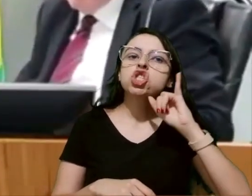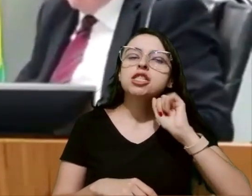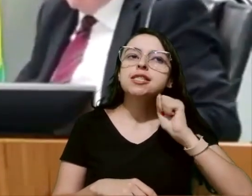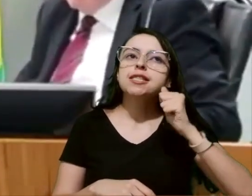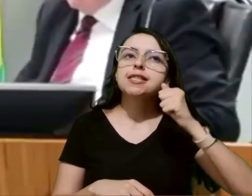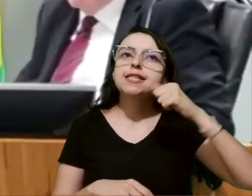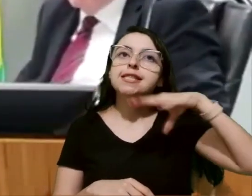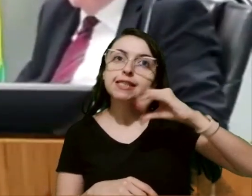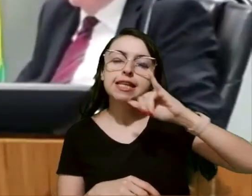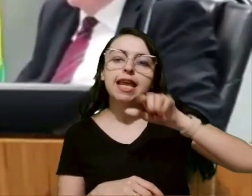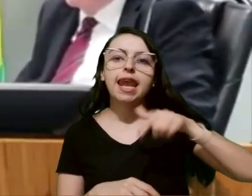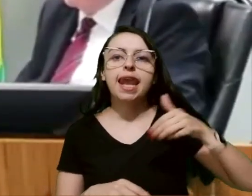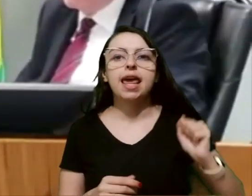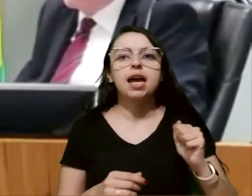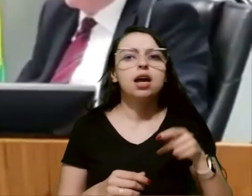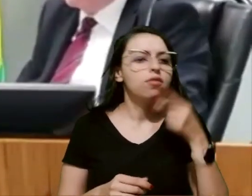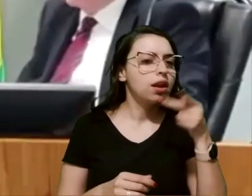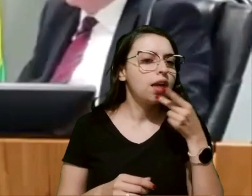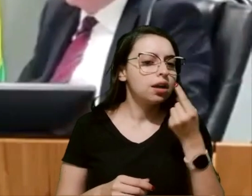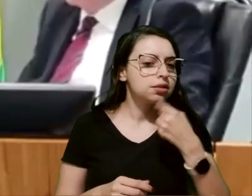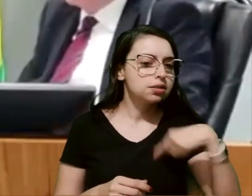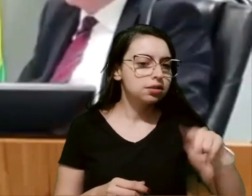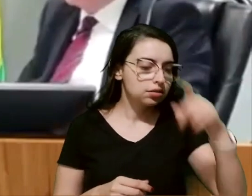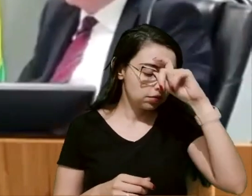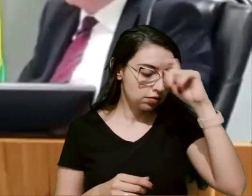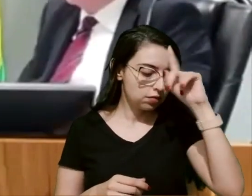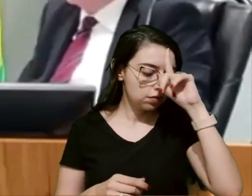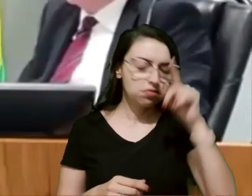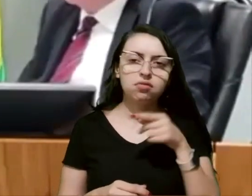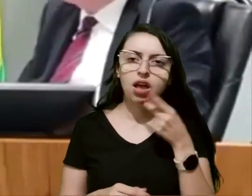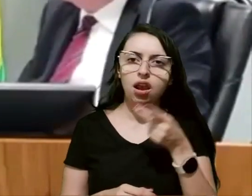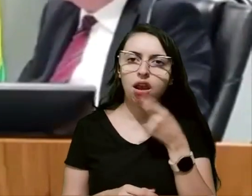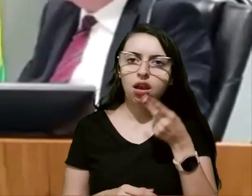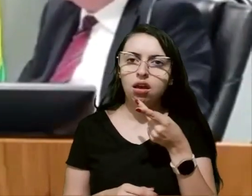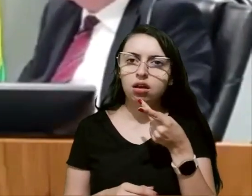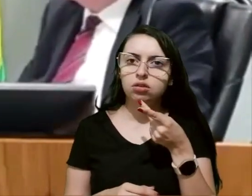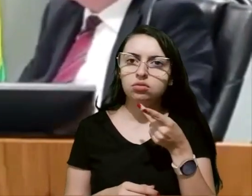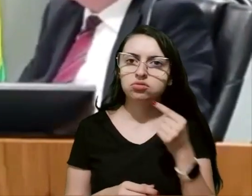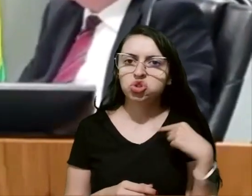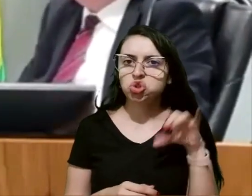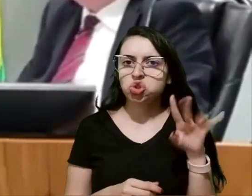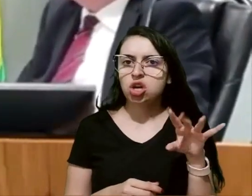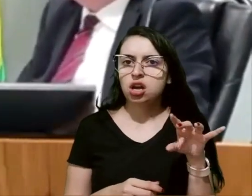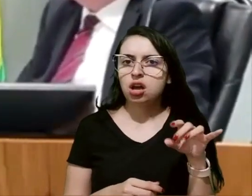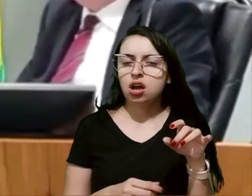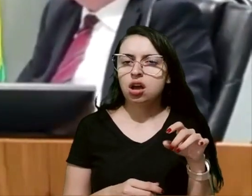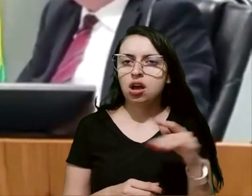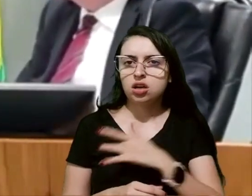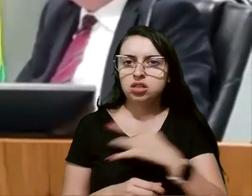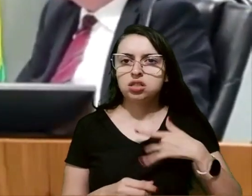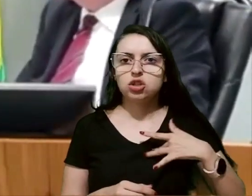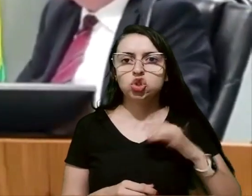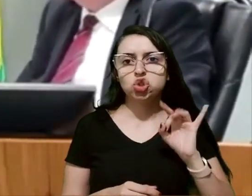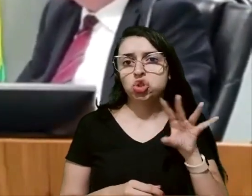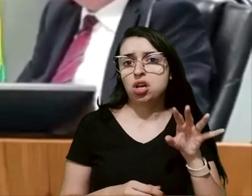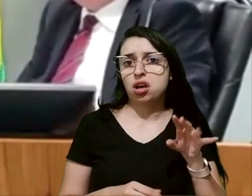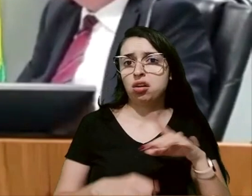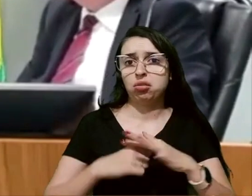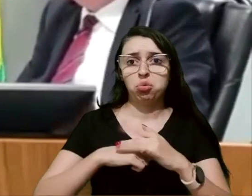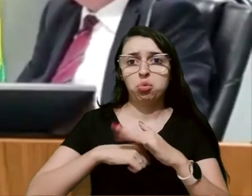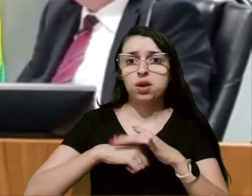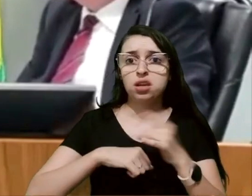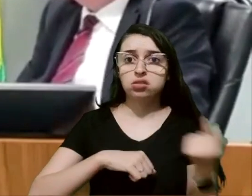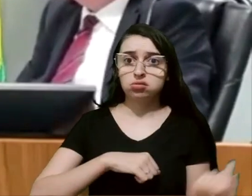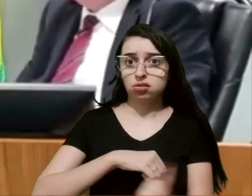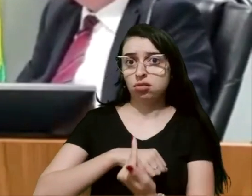como se alguém entrasse num hospital e falasse: "Ué, vocês estão dizendo aqui que vocês são promotores da saúde, mas só tem